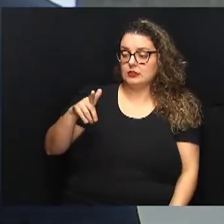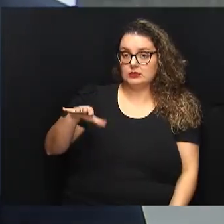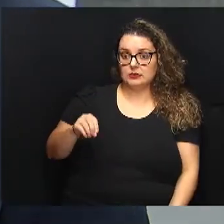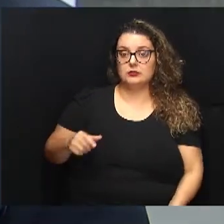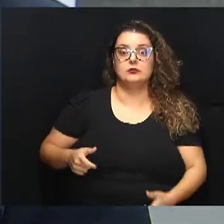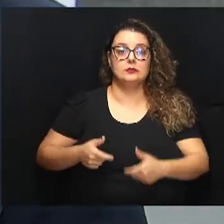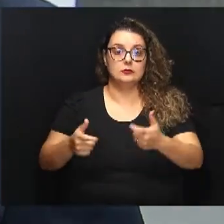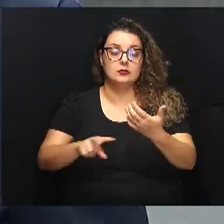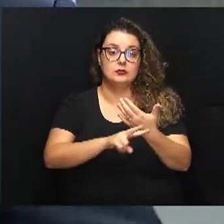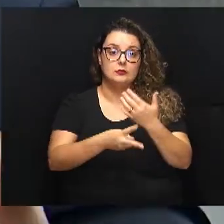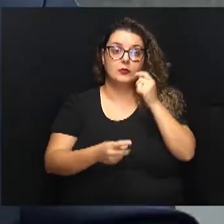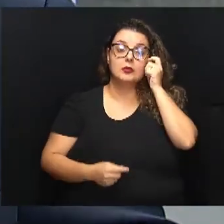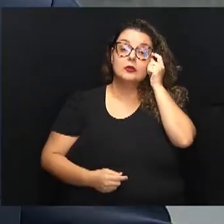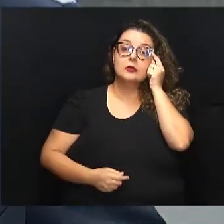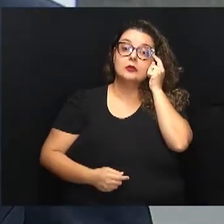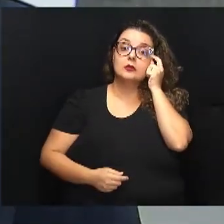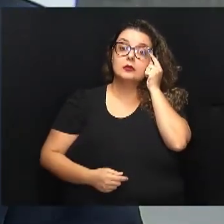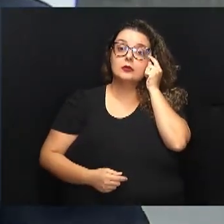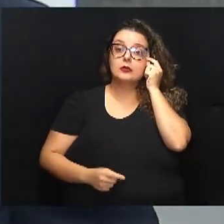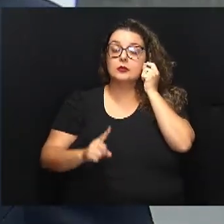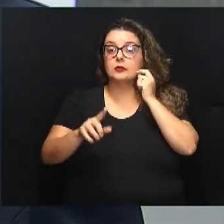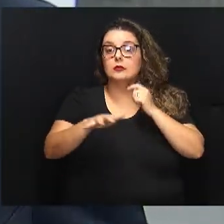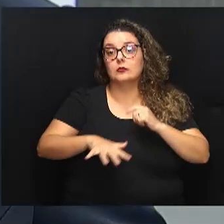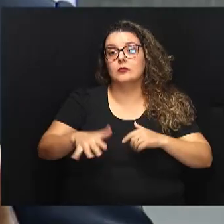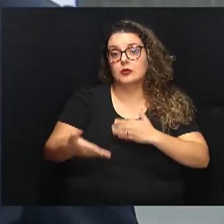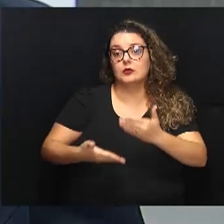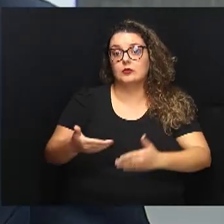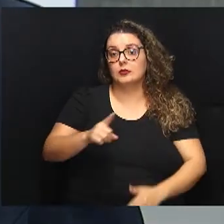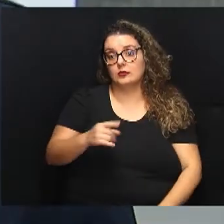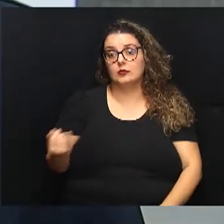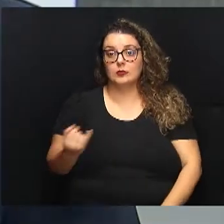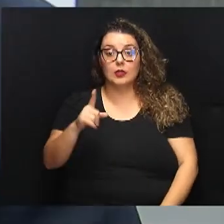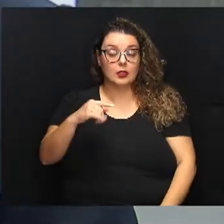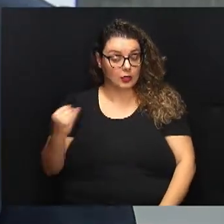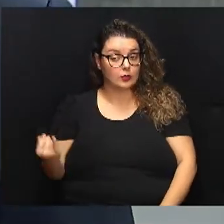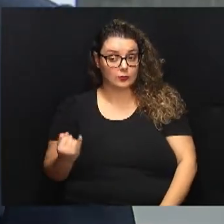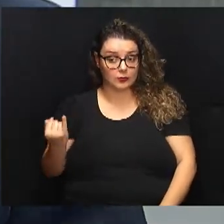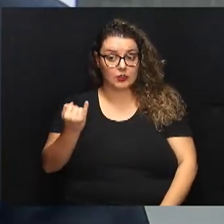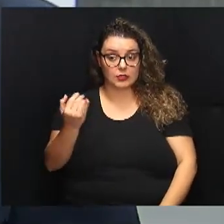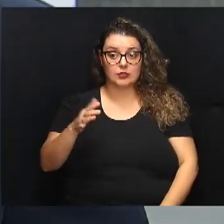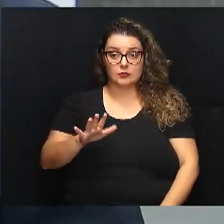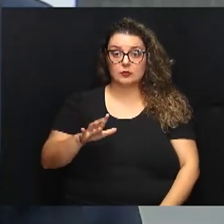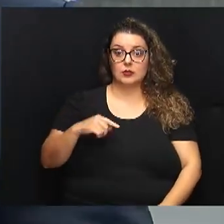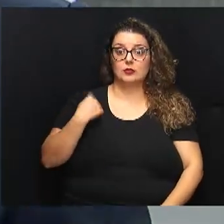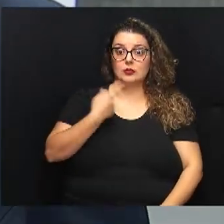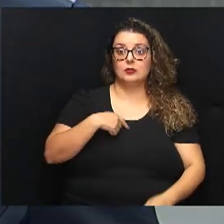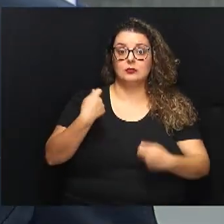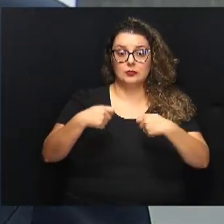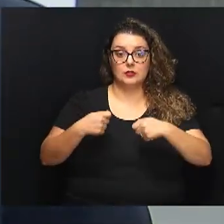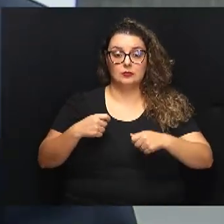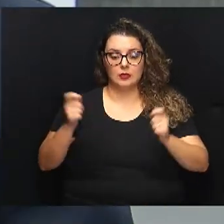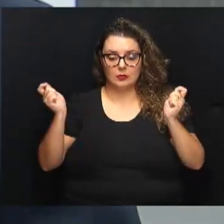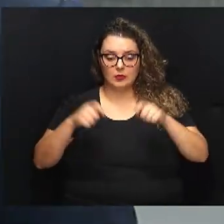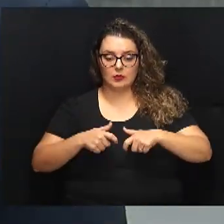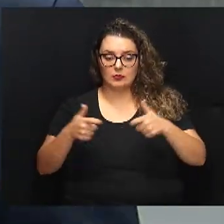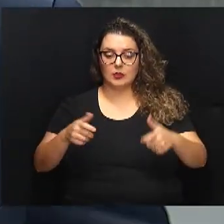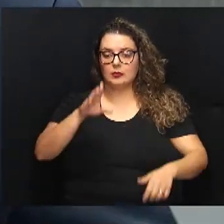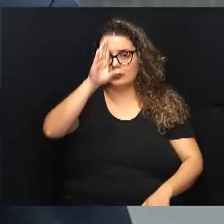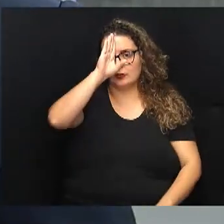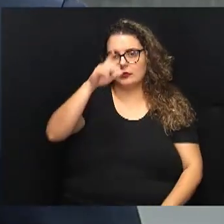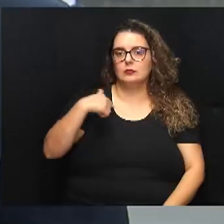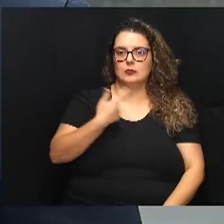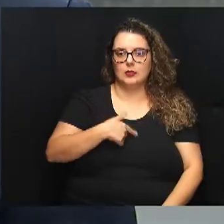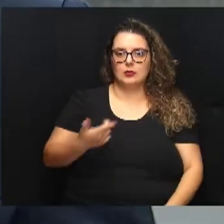impacta economicamente. Não que o setor de serviço não seja importante, é extremamente importante, mas o que a gente precisa potencializar, principalmente para a gente